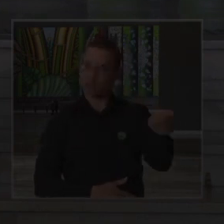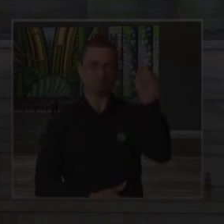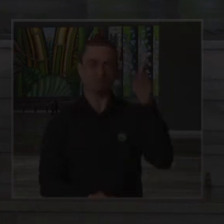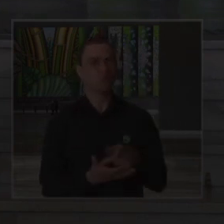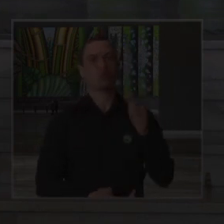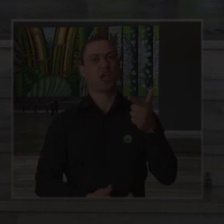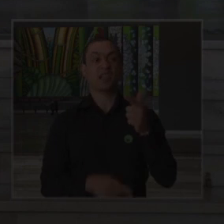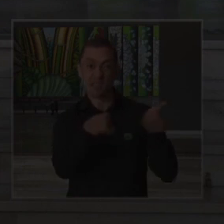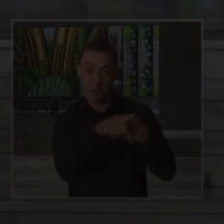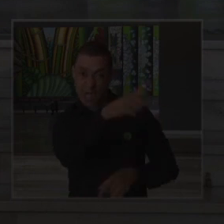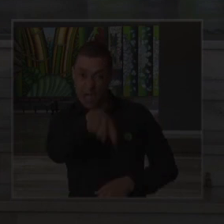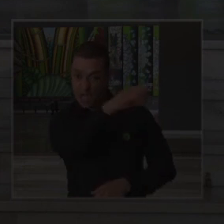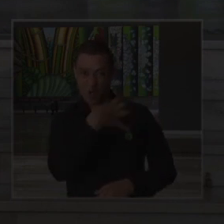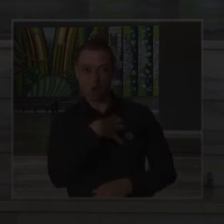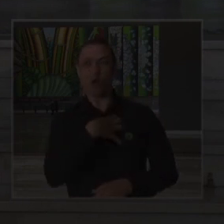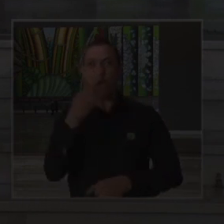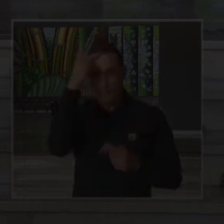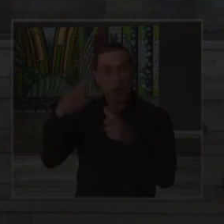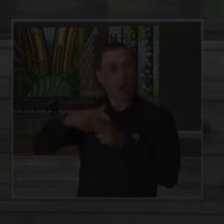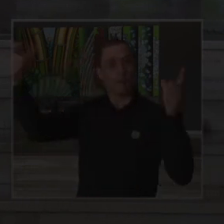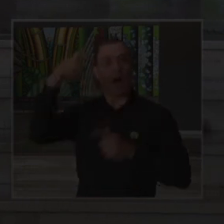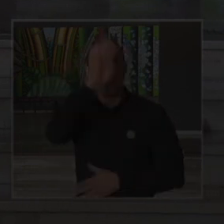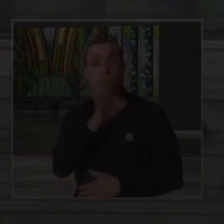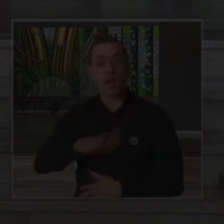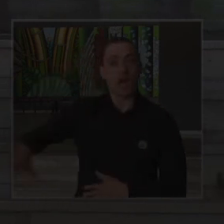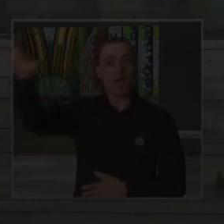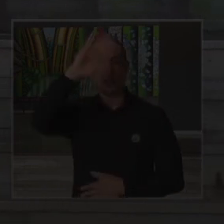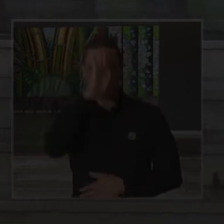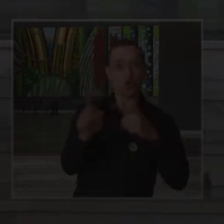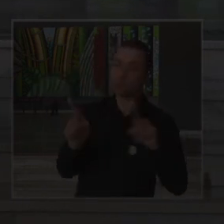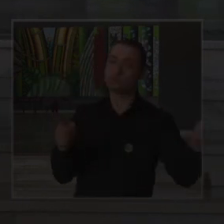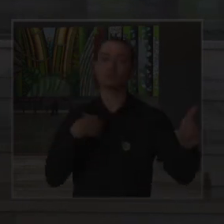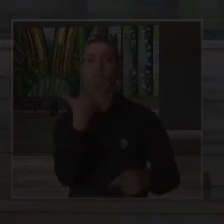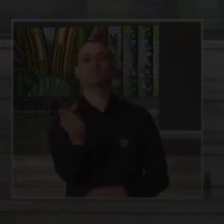não representam o sentimento majoritário dos brasileiros.